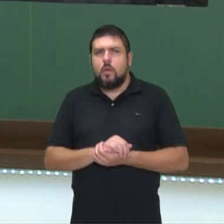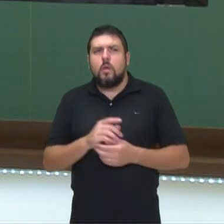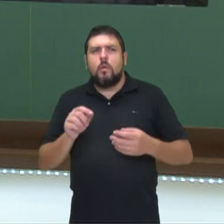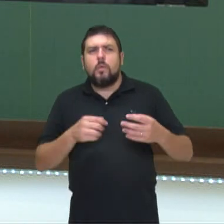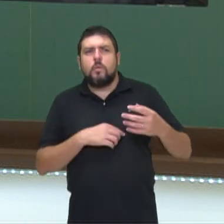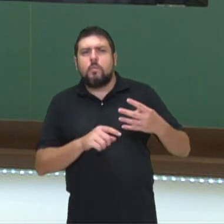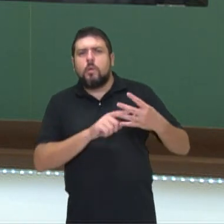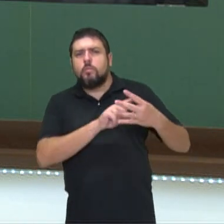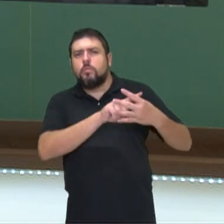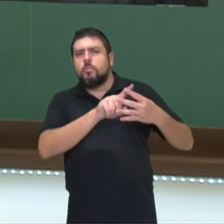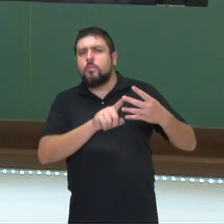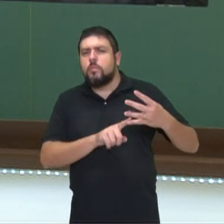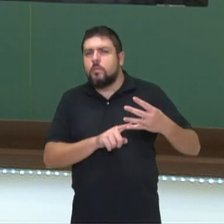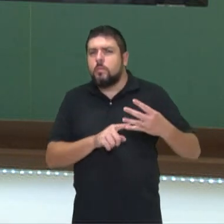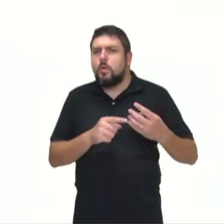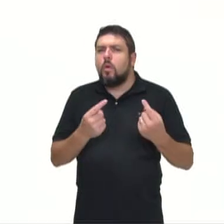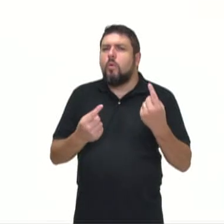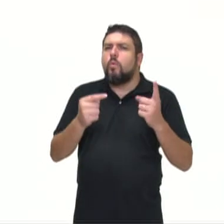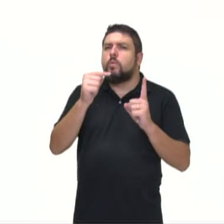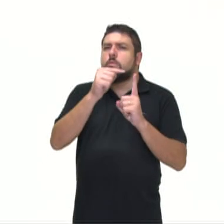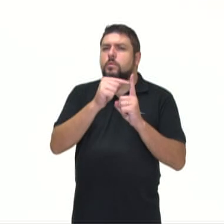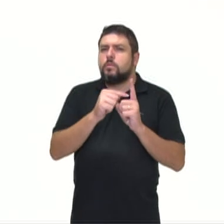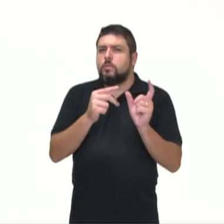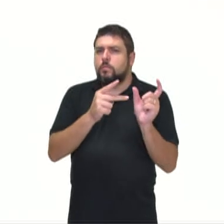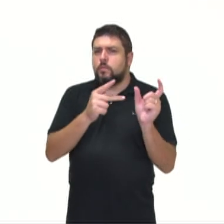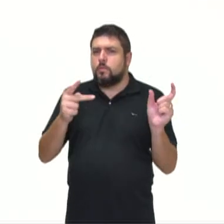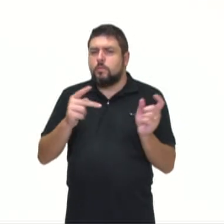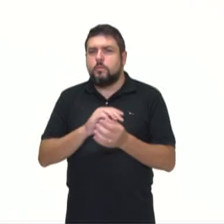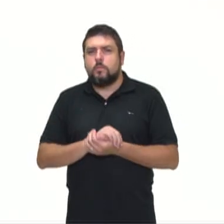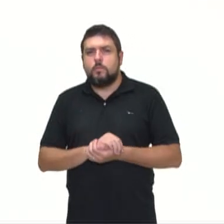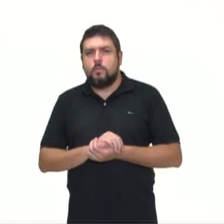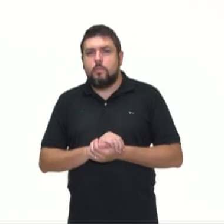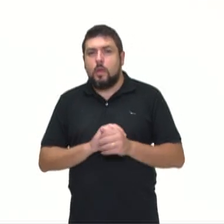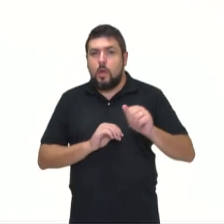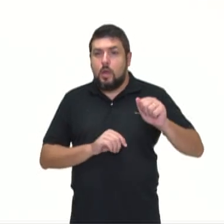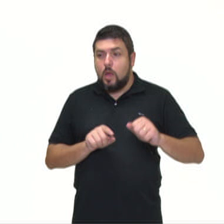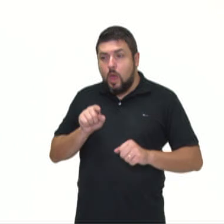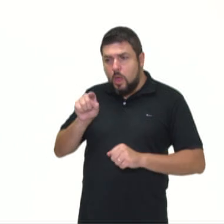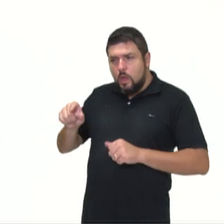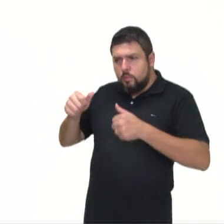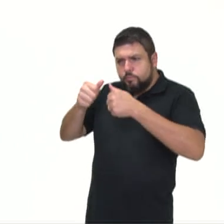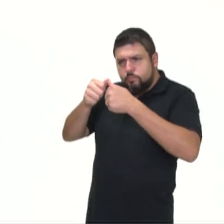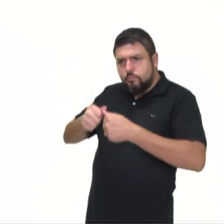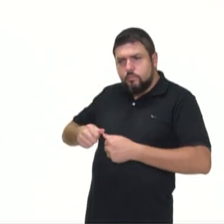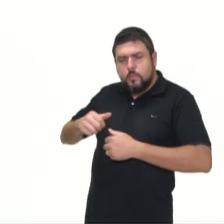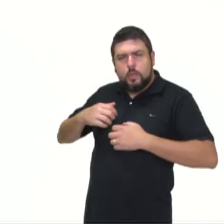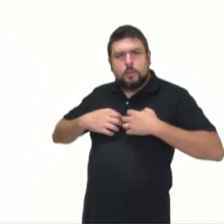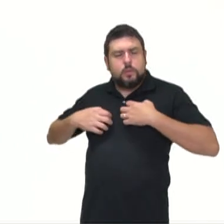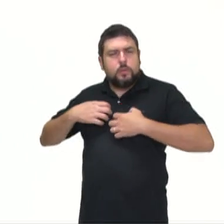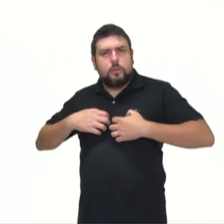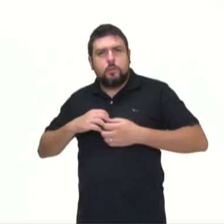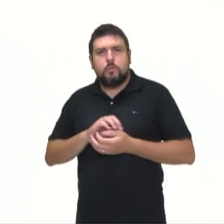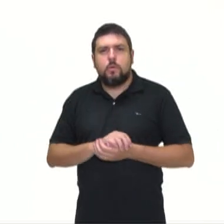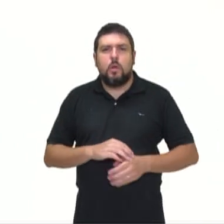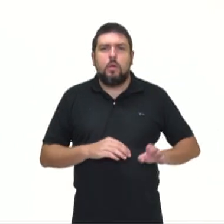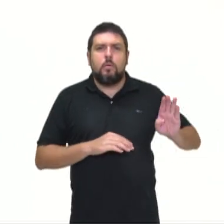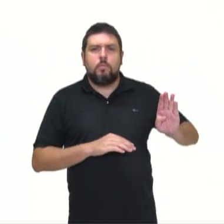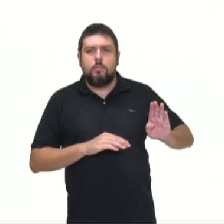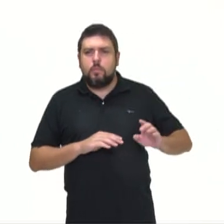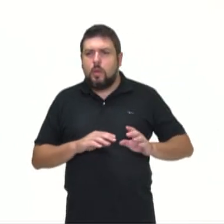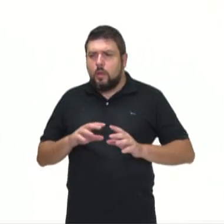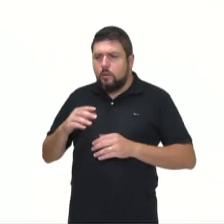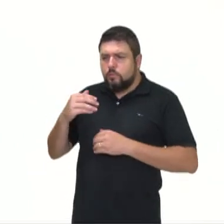ou em mais de uma. Letra A. Ele estava inquieto. B. A pessoa considerava sua vida